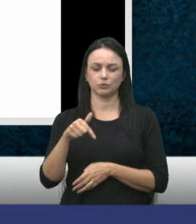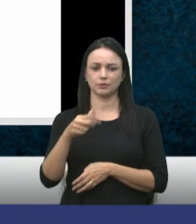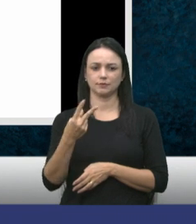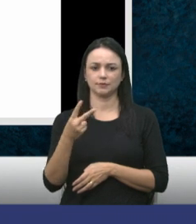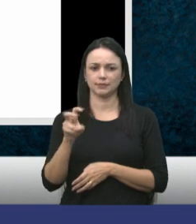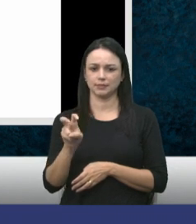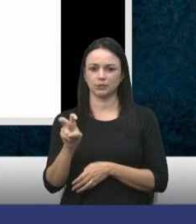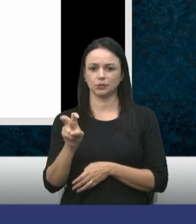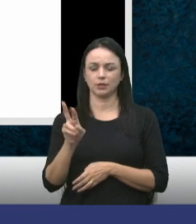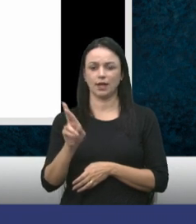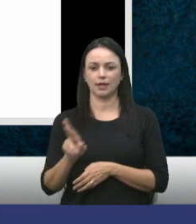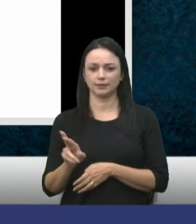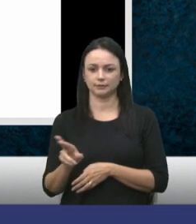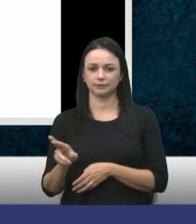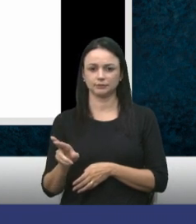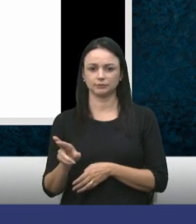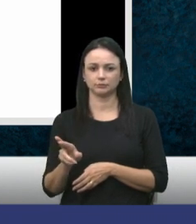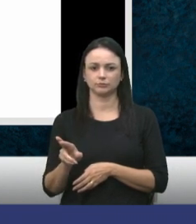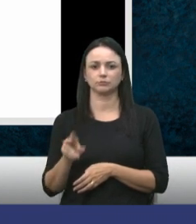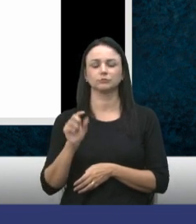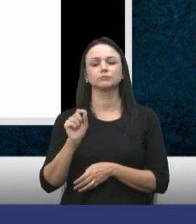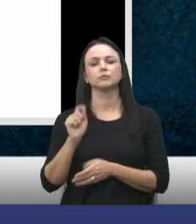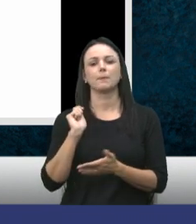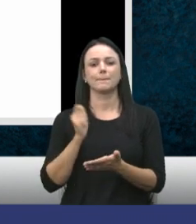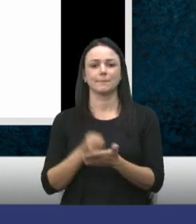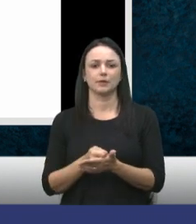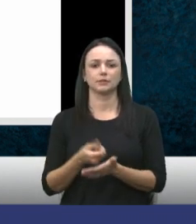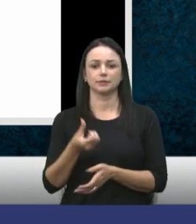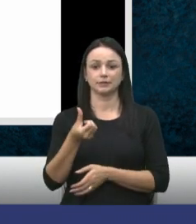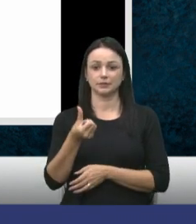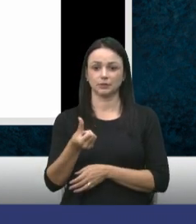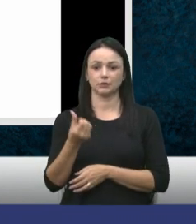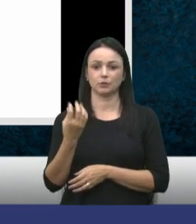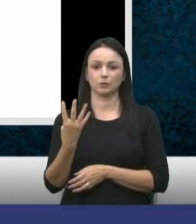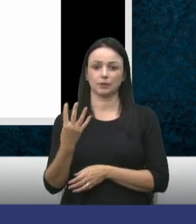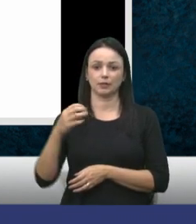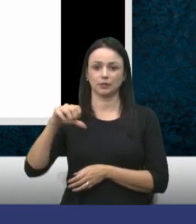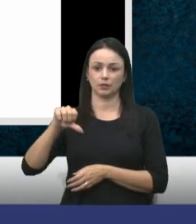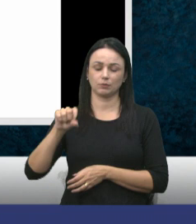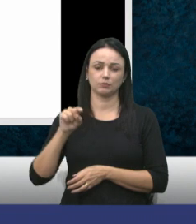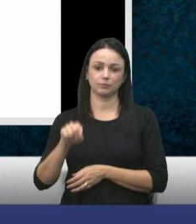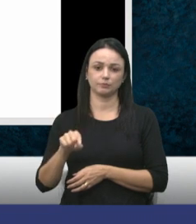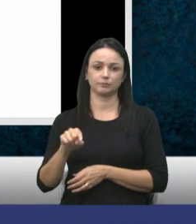651.725, dos quais foram pagos R$